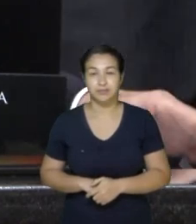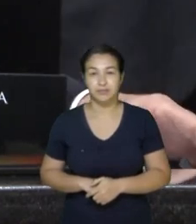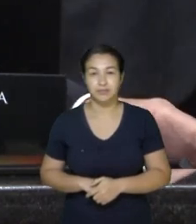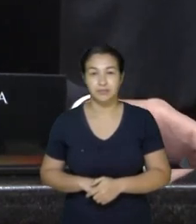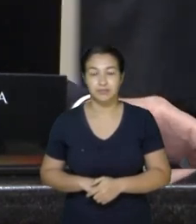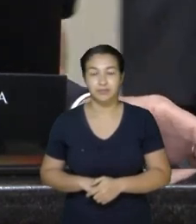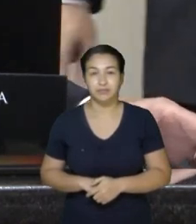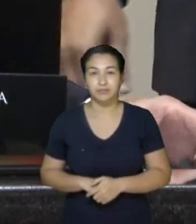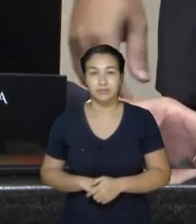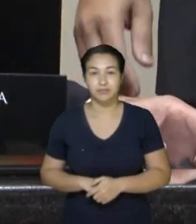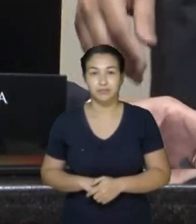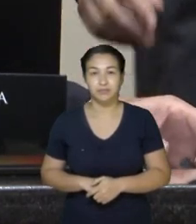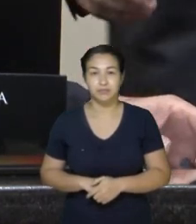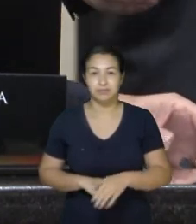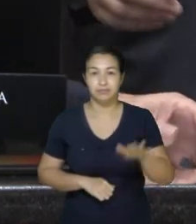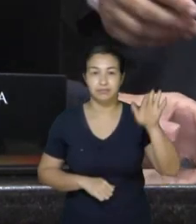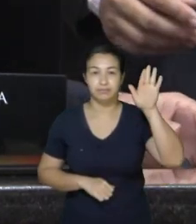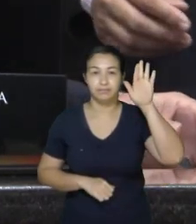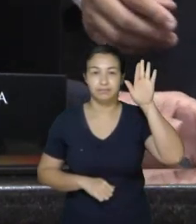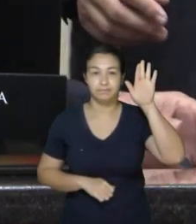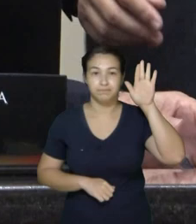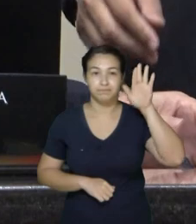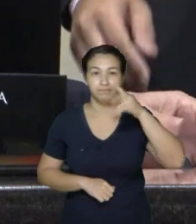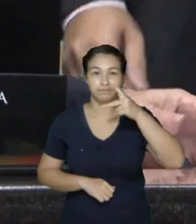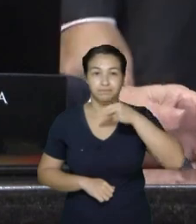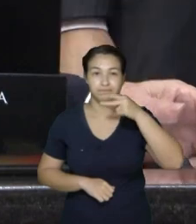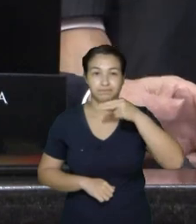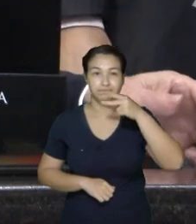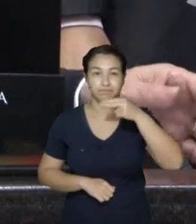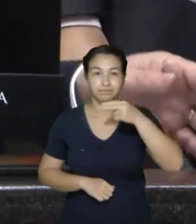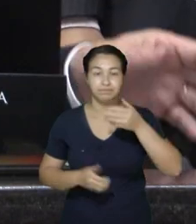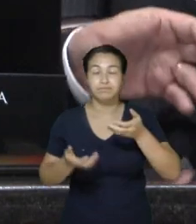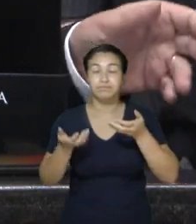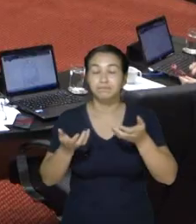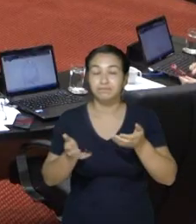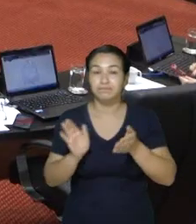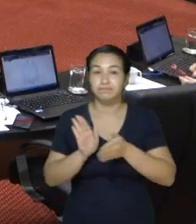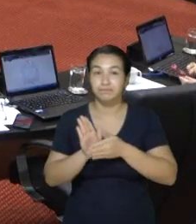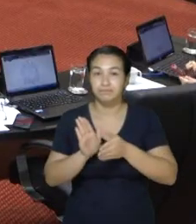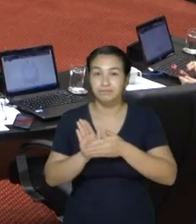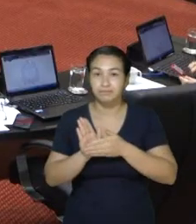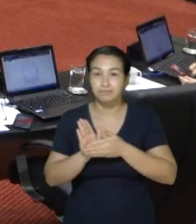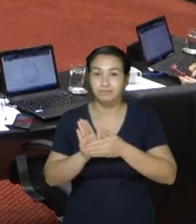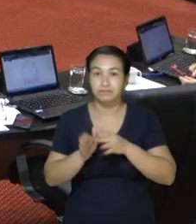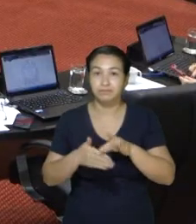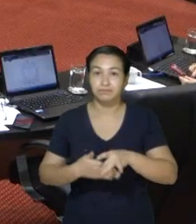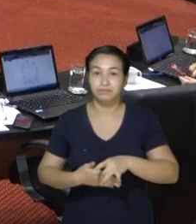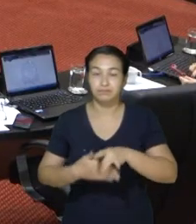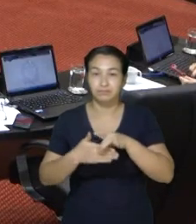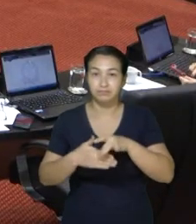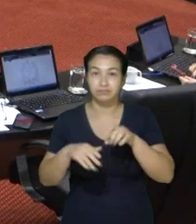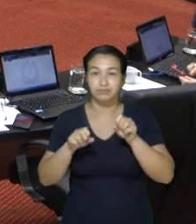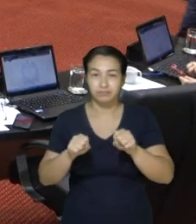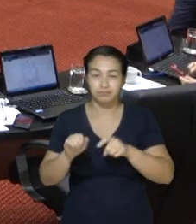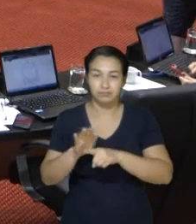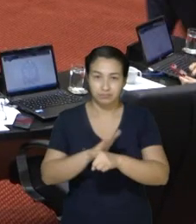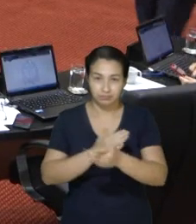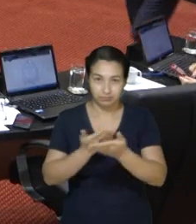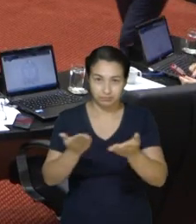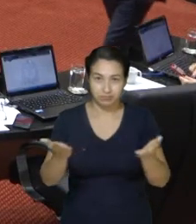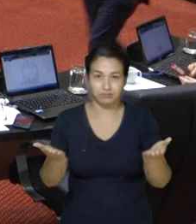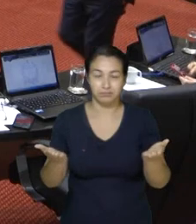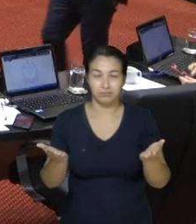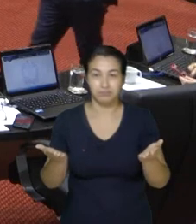Questão de ordem, senhor presidente. Pois não, deputado Kennedy. Eu gostaria de propor que a liderança fosse consultada para que